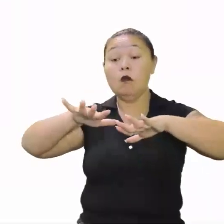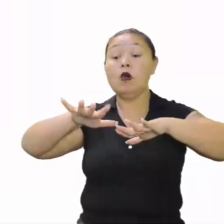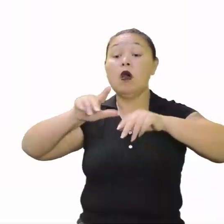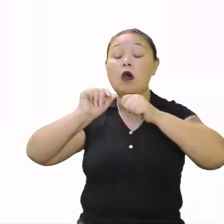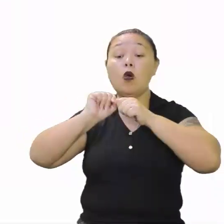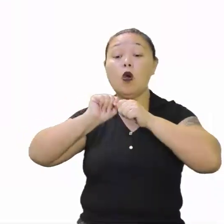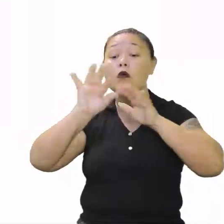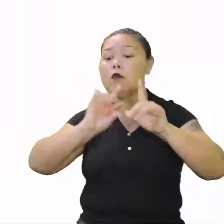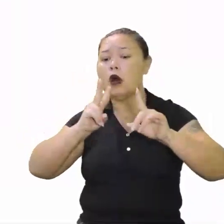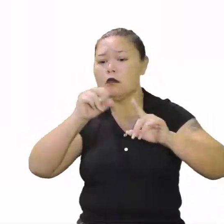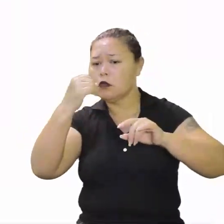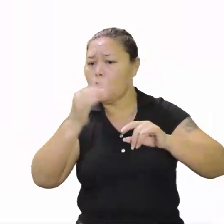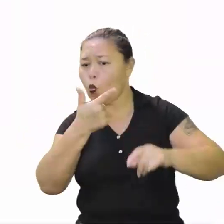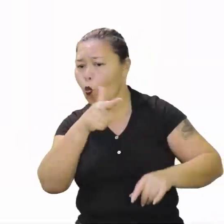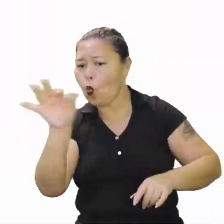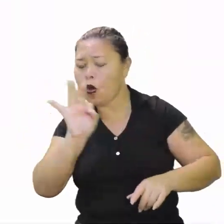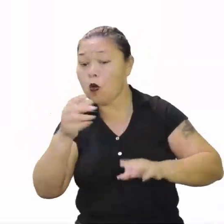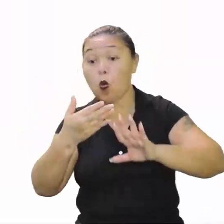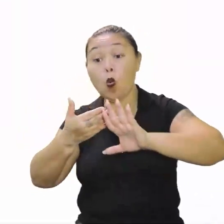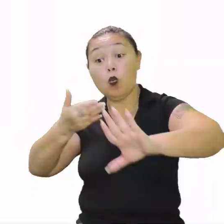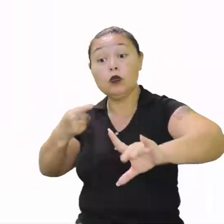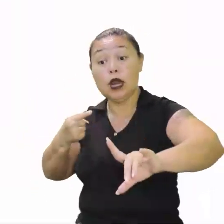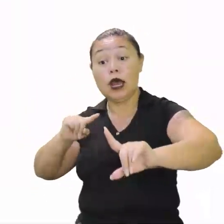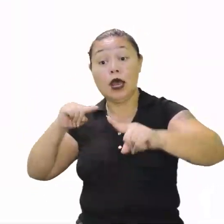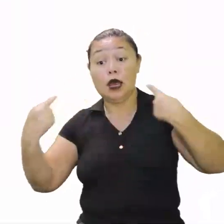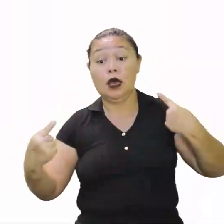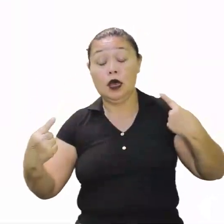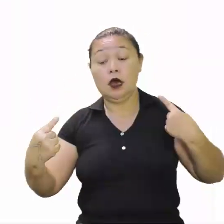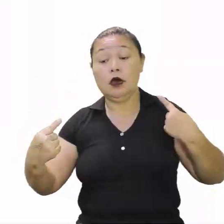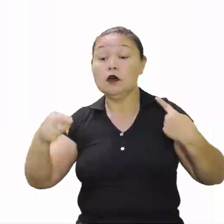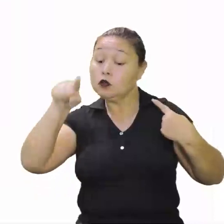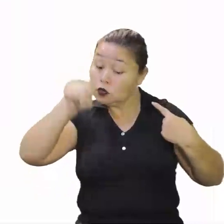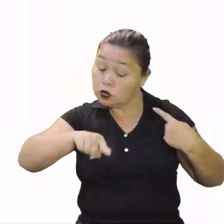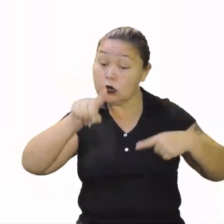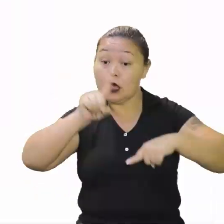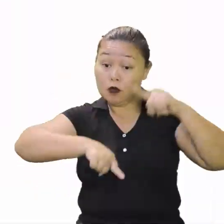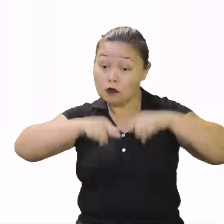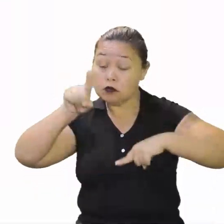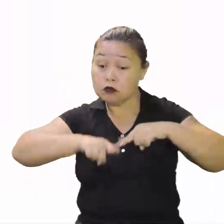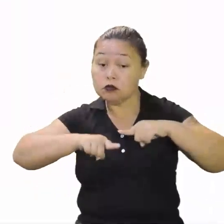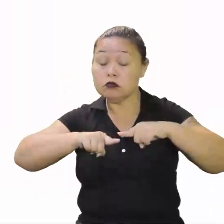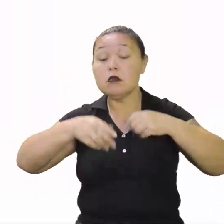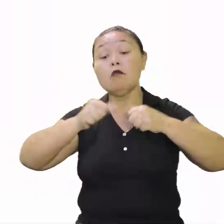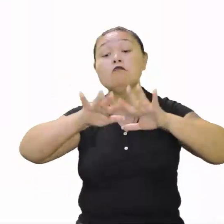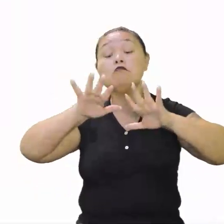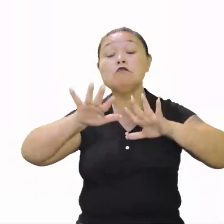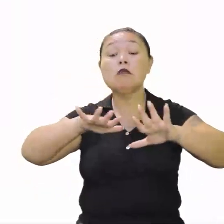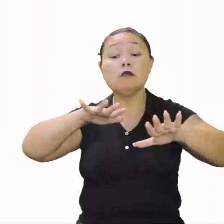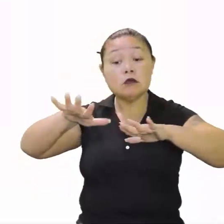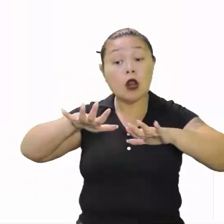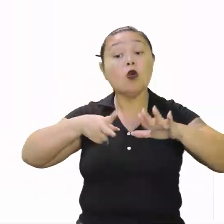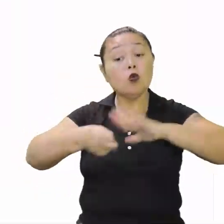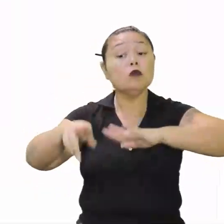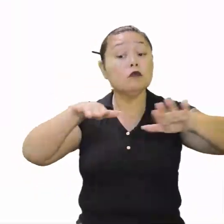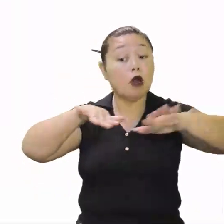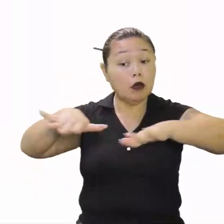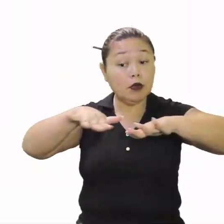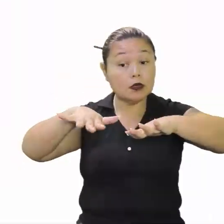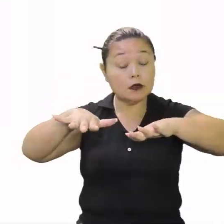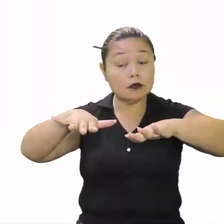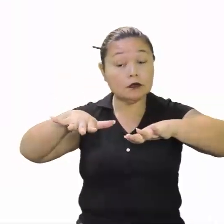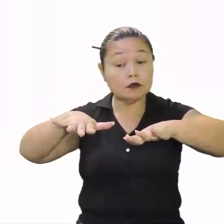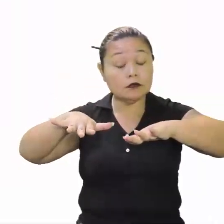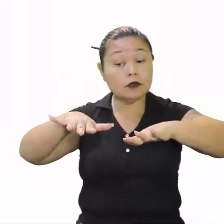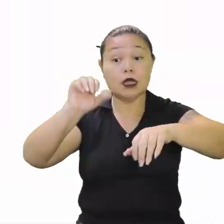nenhuma força contrária atuar sobre aquele corpo, ele permanece em movimento e ele